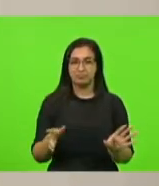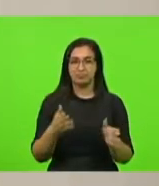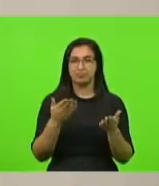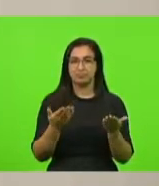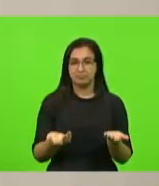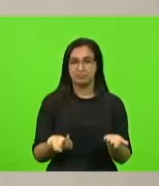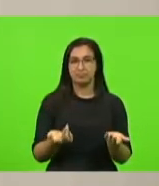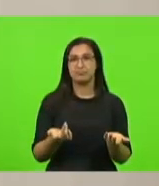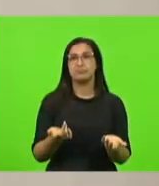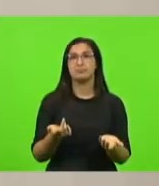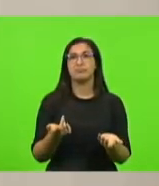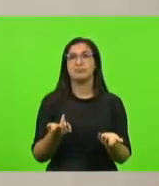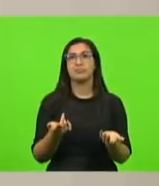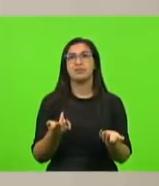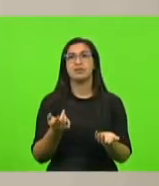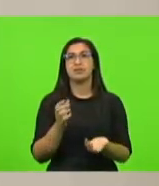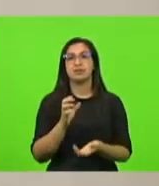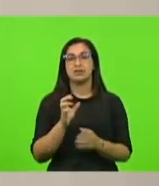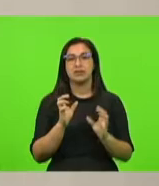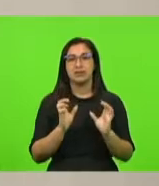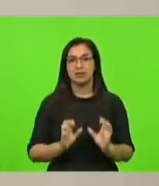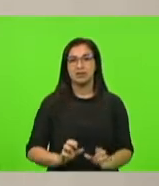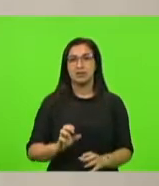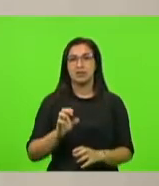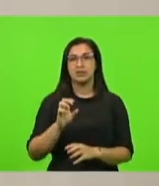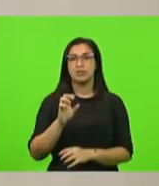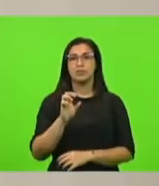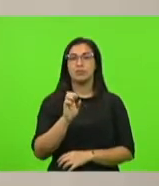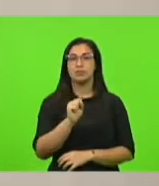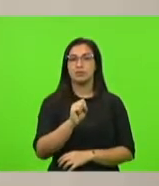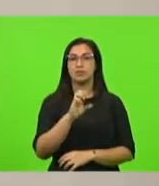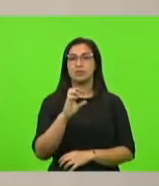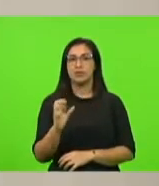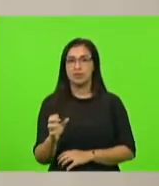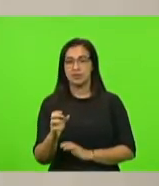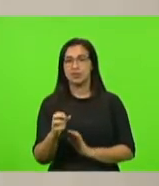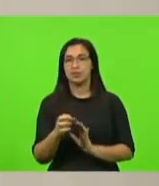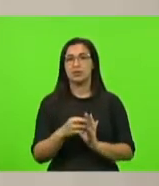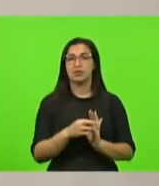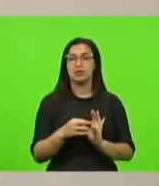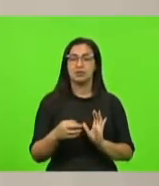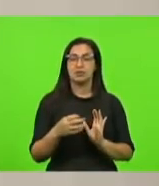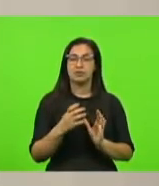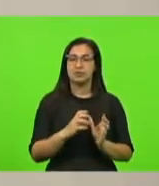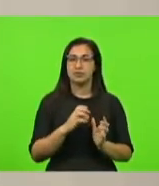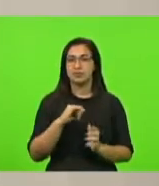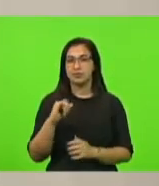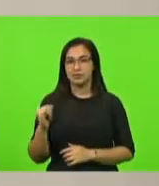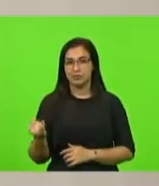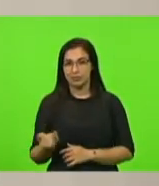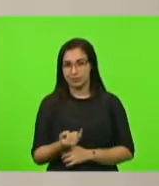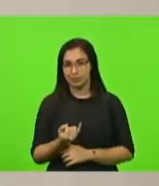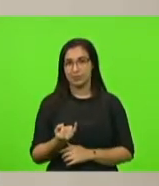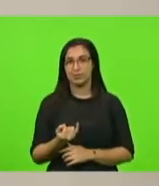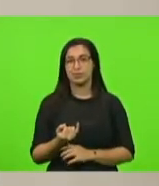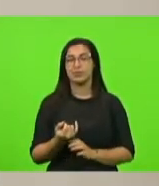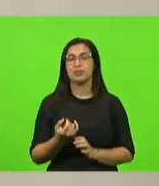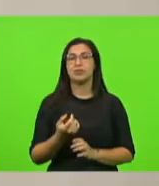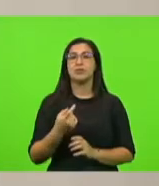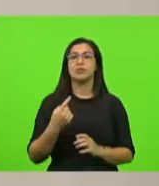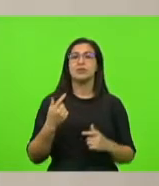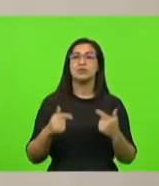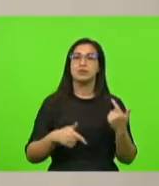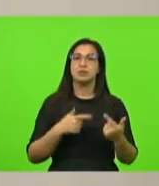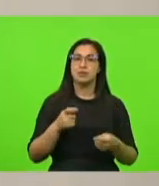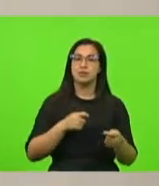catarinense no âmbito do Estado de Santa Catarina, com emenda modificativa e pareceres favoráveis das comissões de Constituição e Justiça, Comissão de Trabalho,